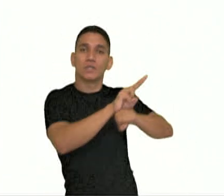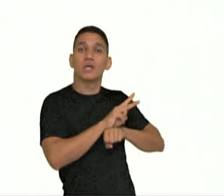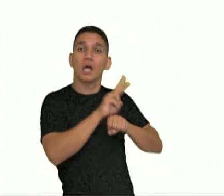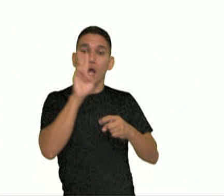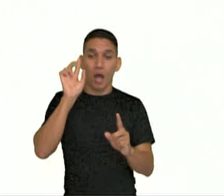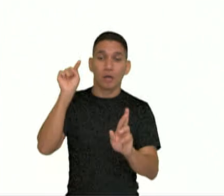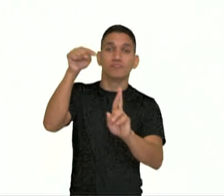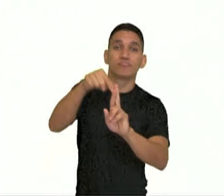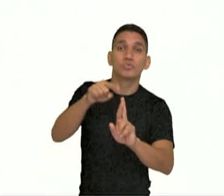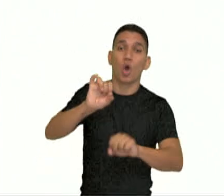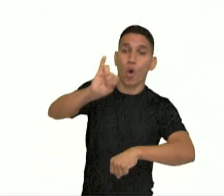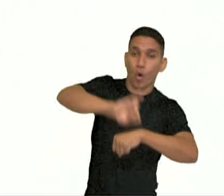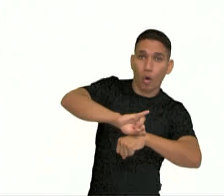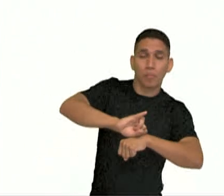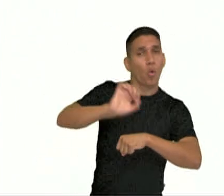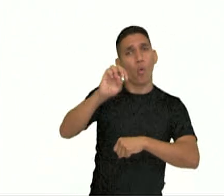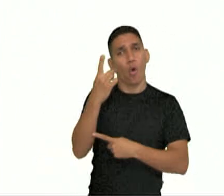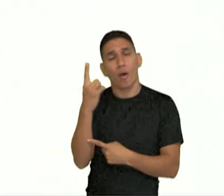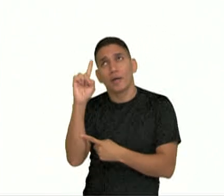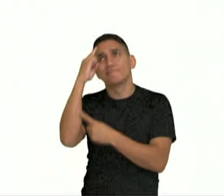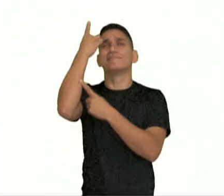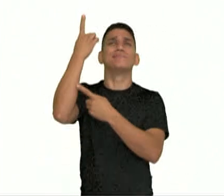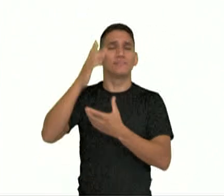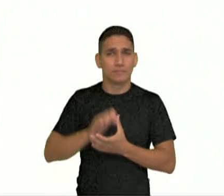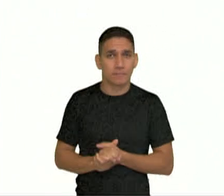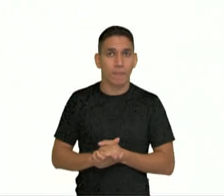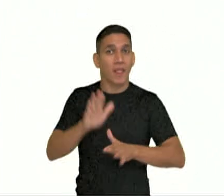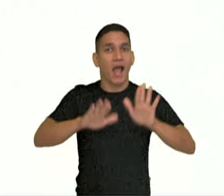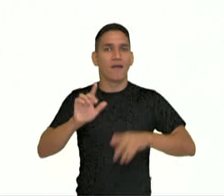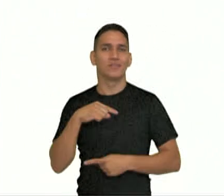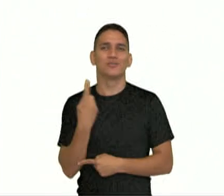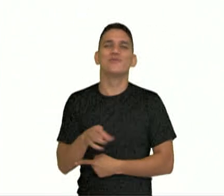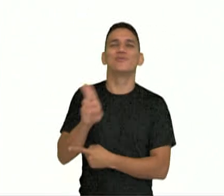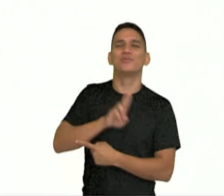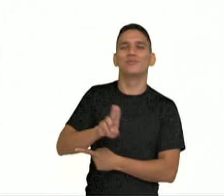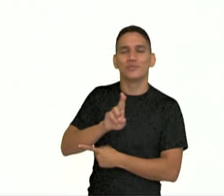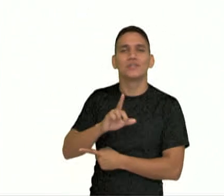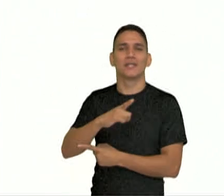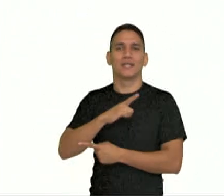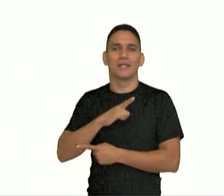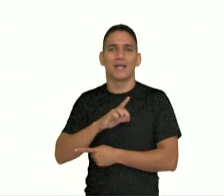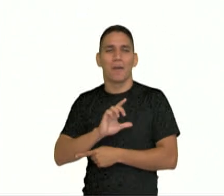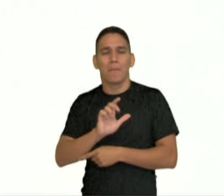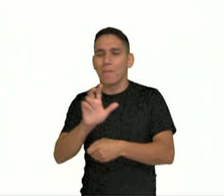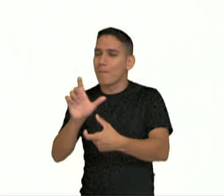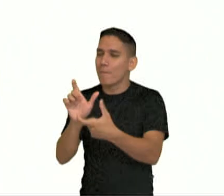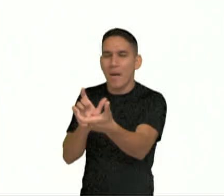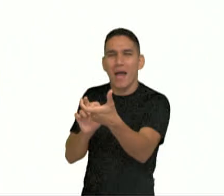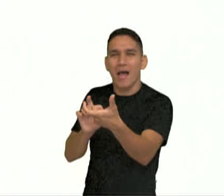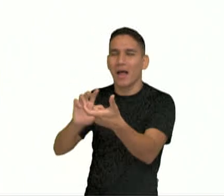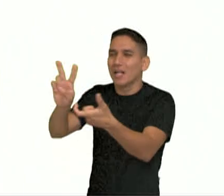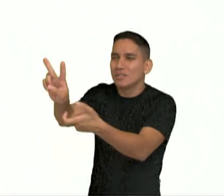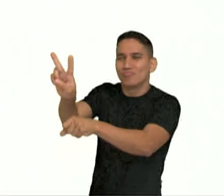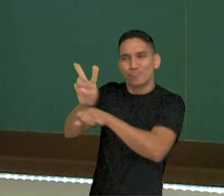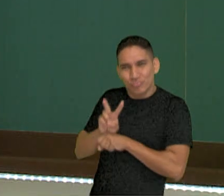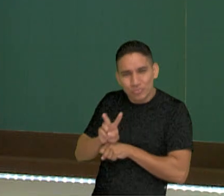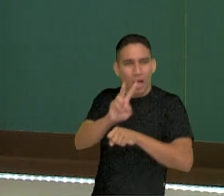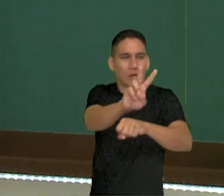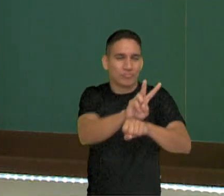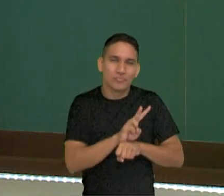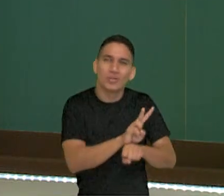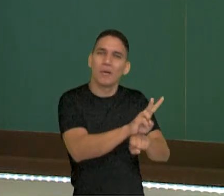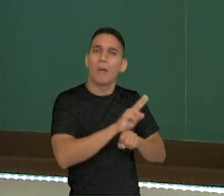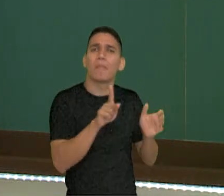a objetos e ideias. Então, muitas vezes a gente utiliza, né, dessas palavrinhas no nosso dia a dia, né, dessas